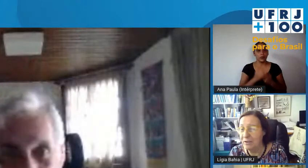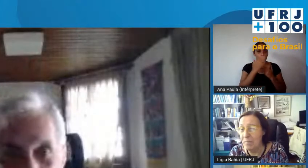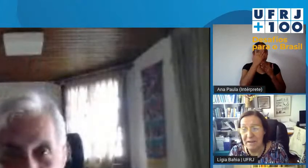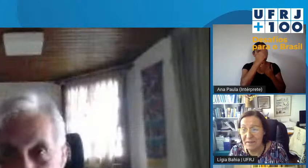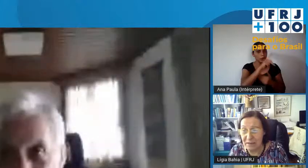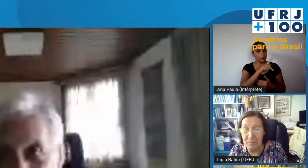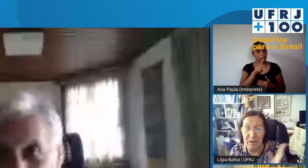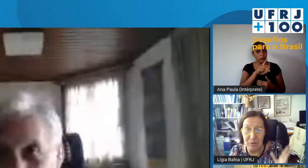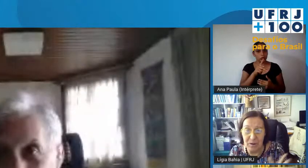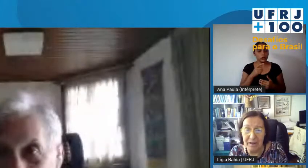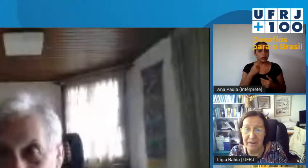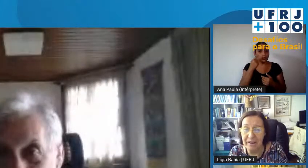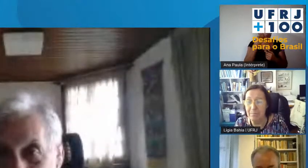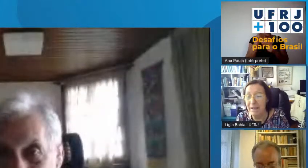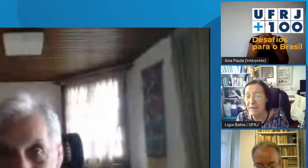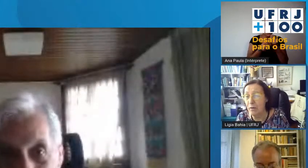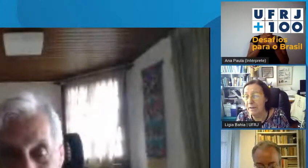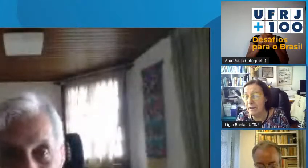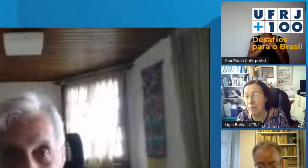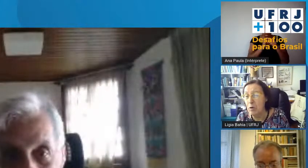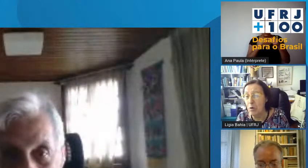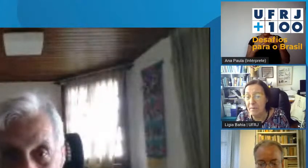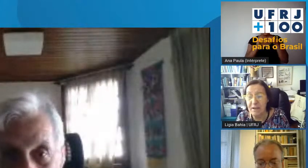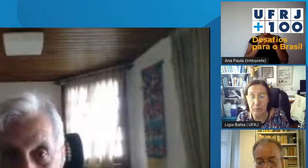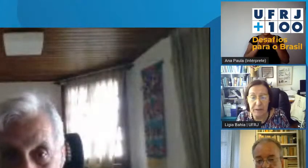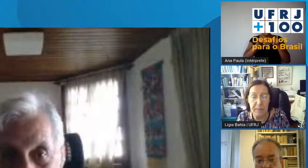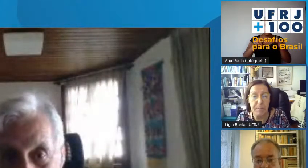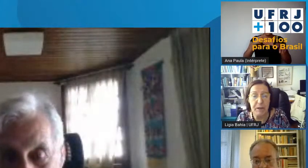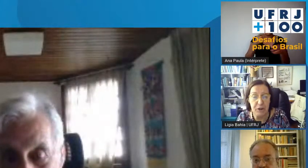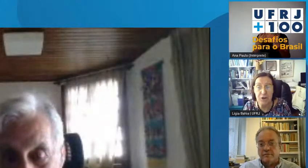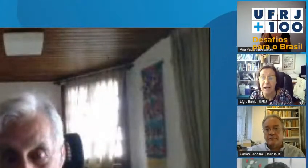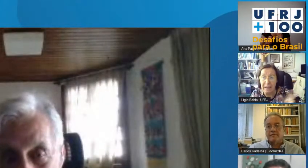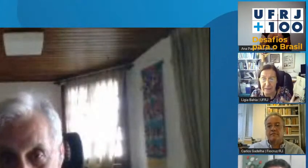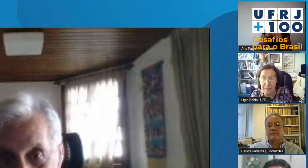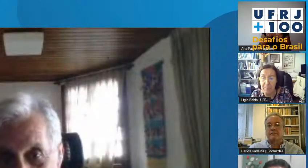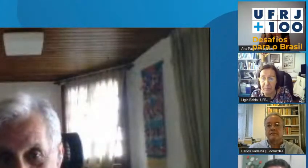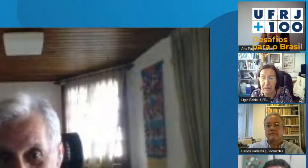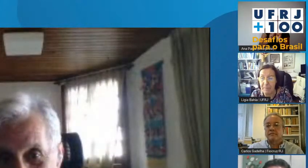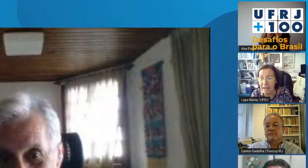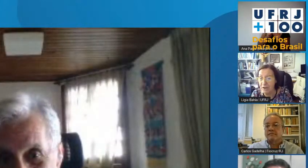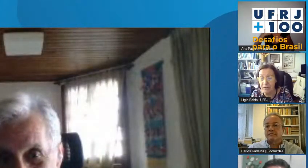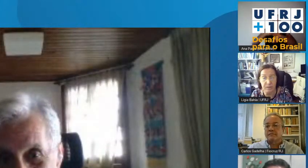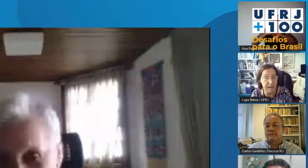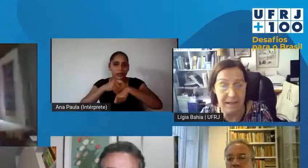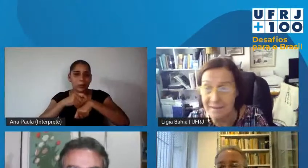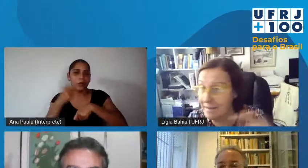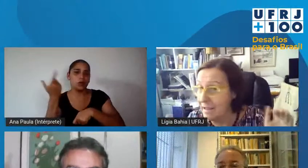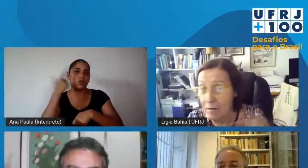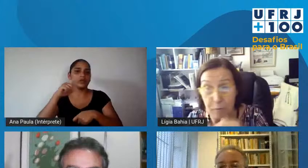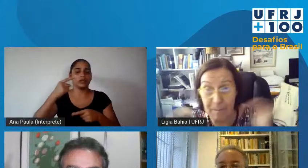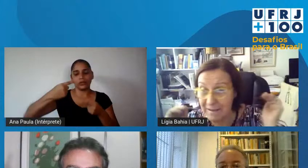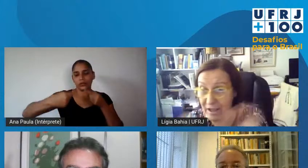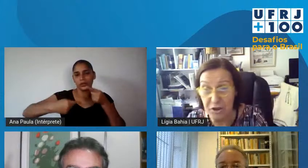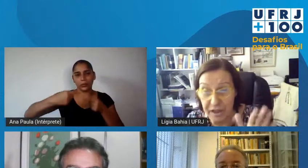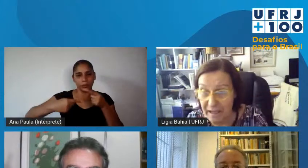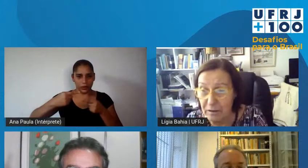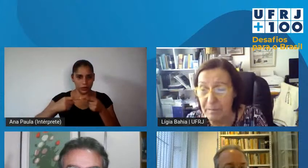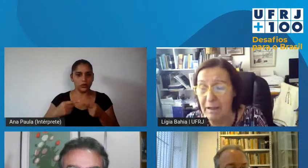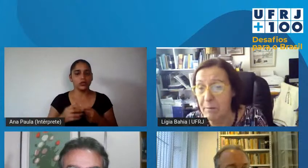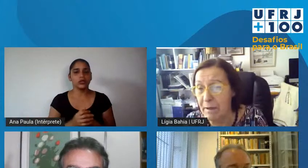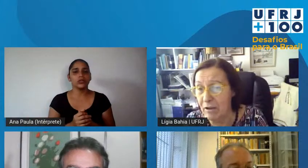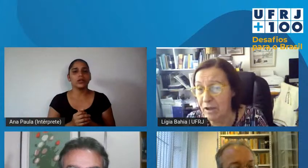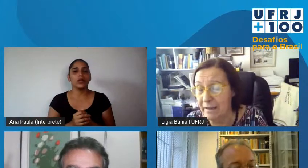poderia ter começado melhor, né, mas eu, assim, vou economizar o tempo para a gente ganhar tempo para o debate, então, sem, assim, vou passar